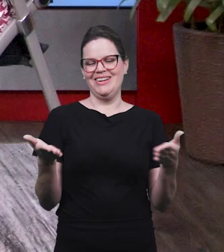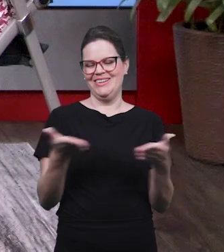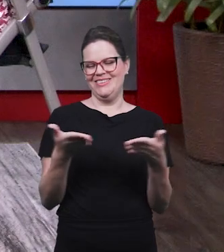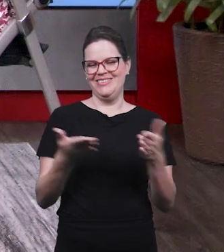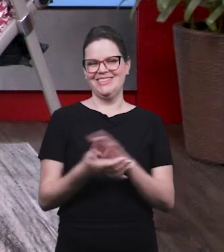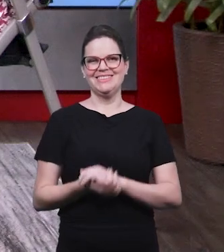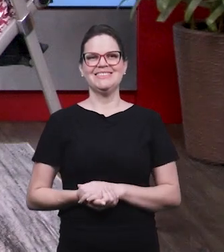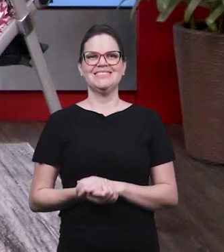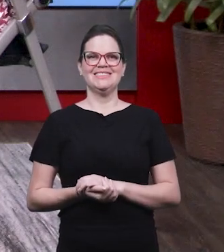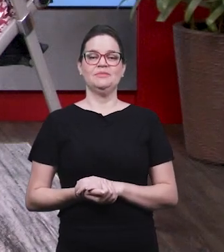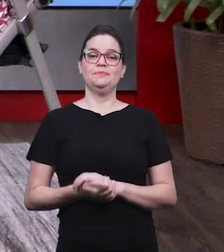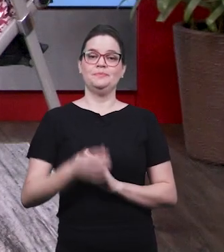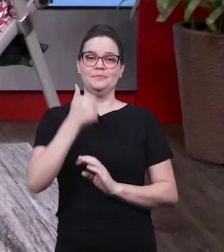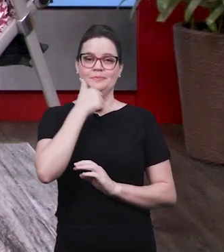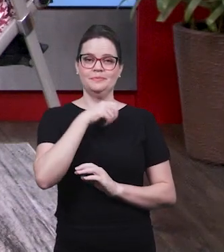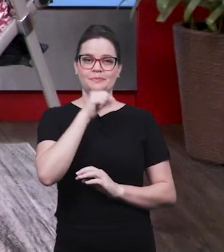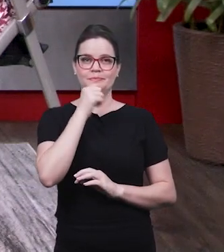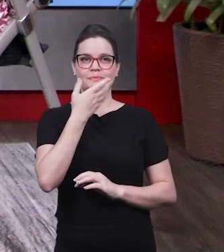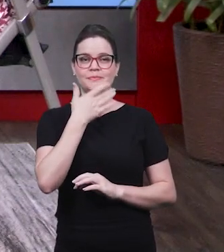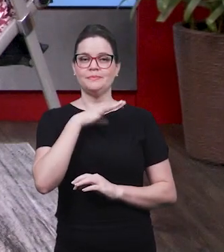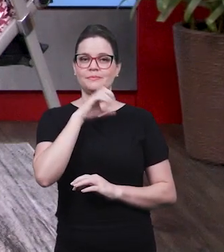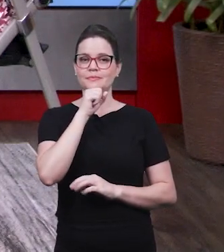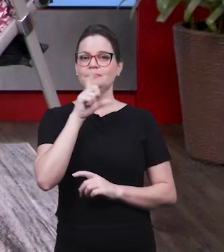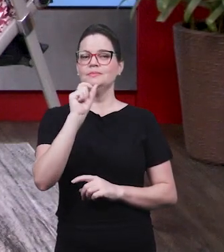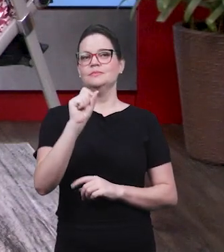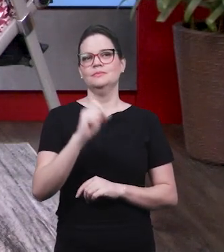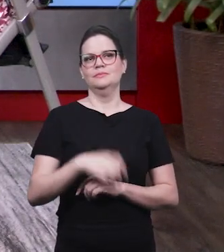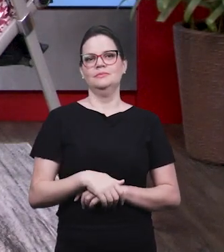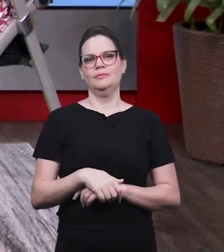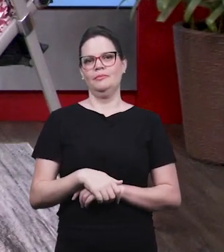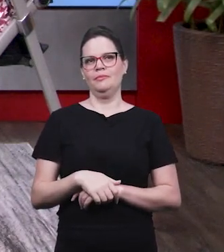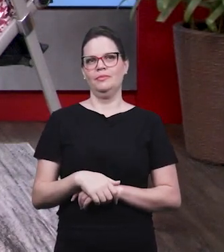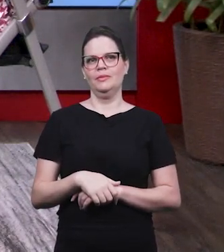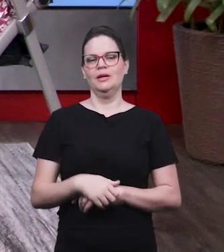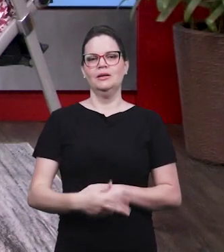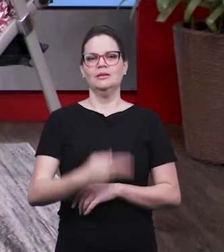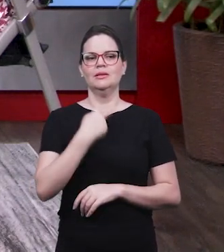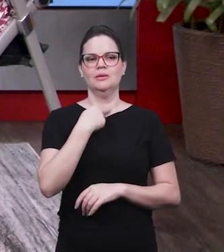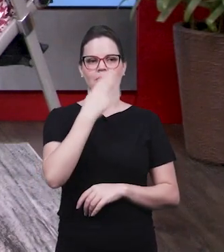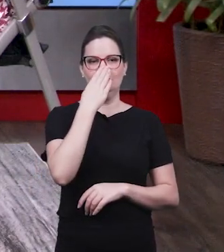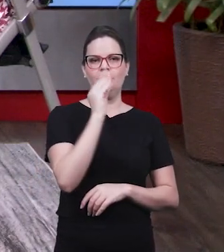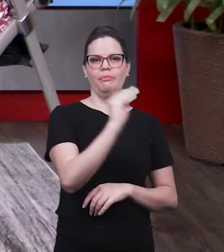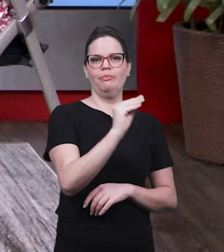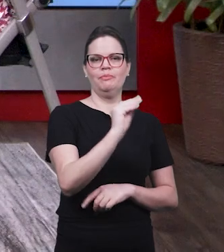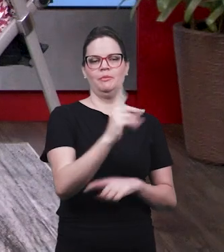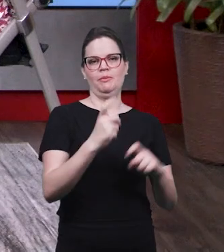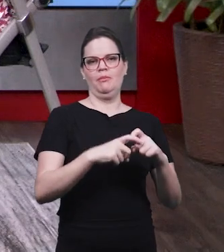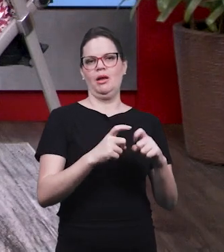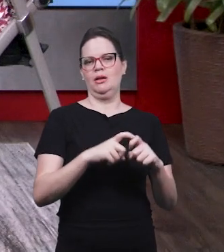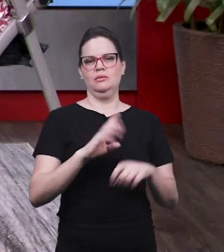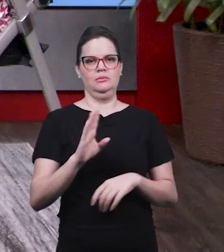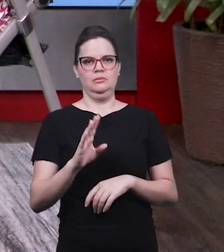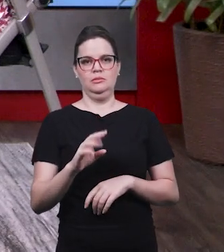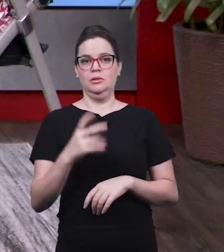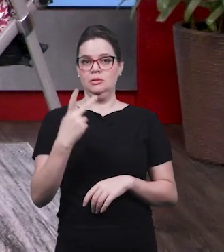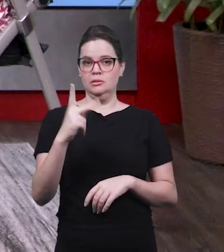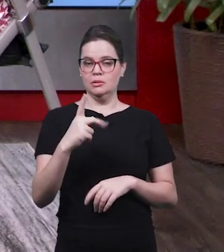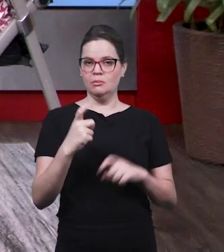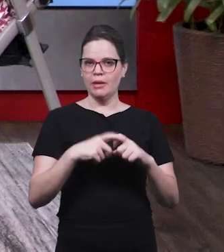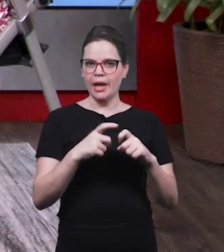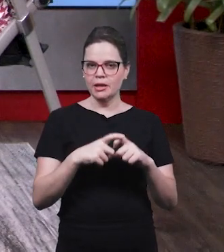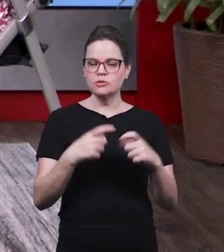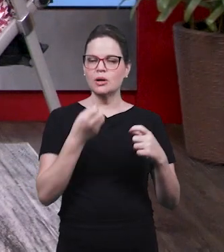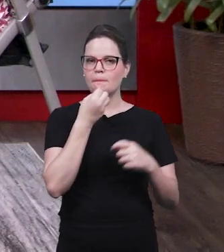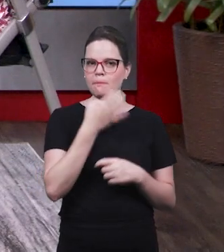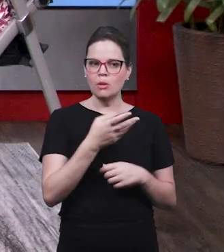Isso. Para os pais, né? Cuidado para os pais não abandonarem ali os médicos, né? Então, tem o seu médico ali de